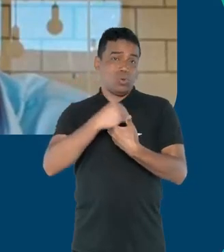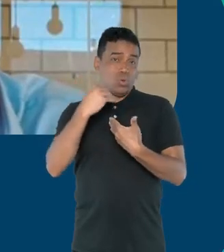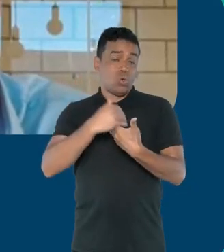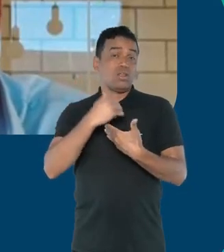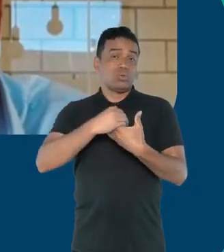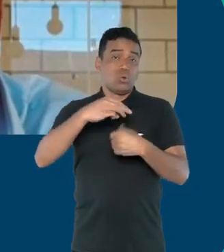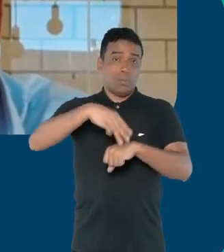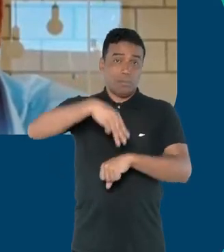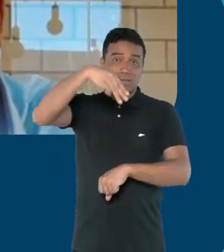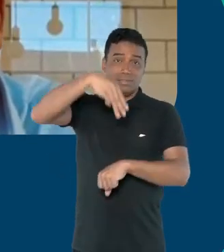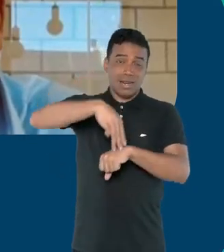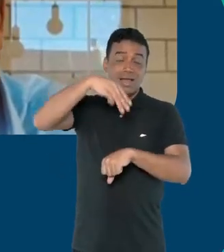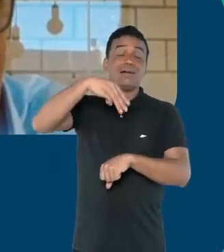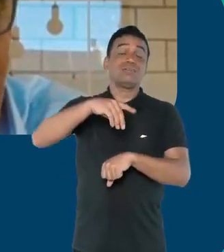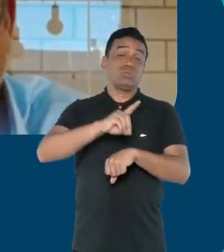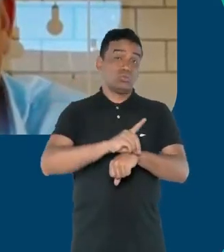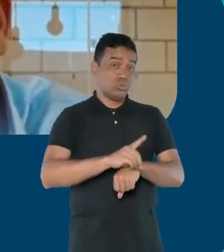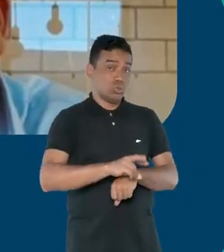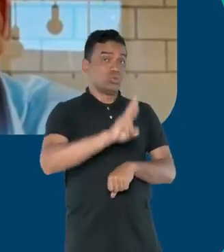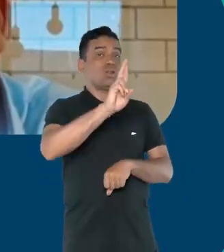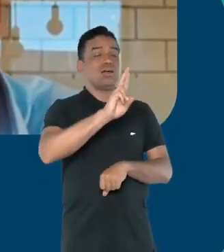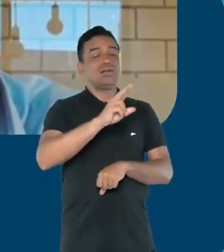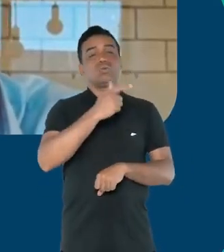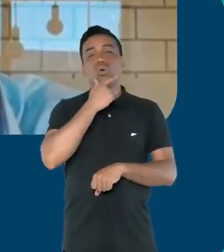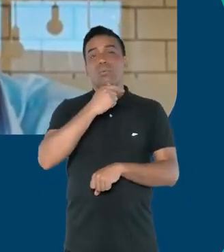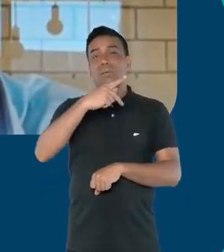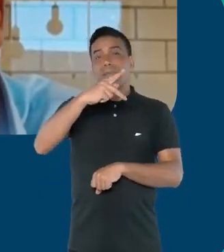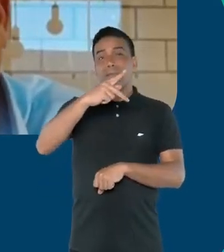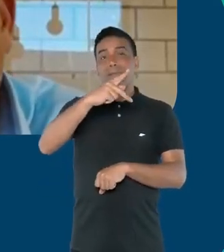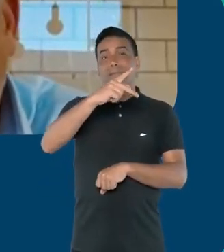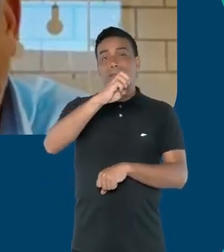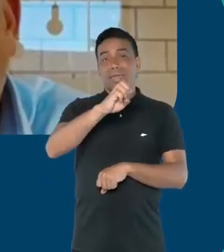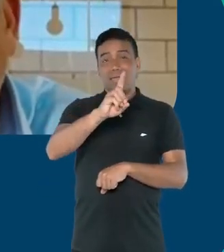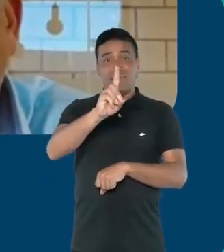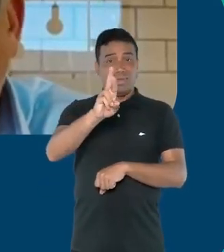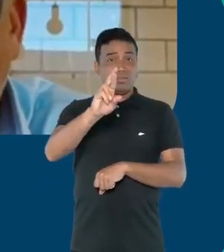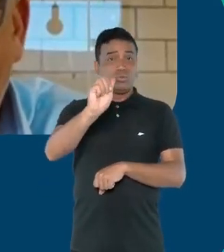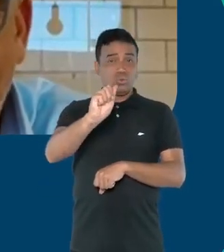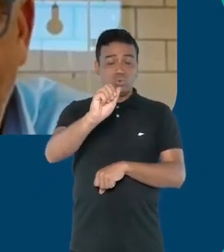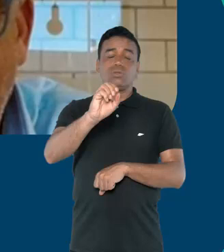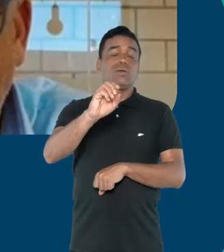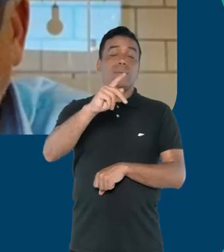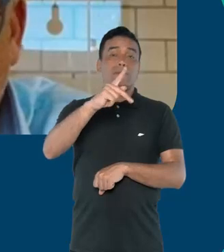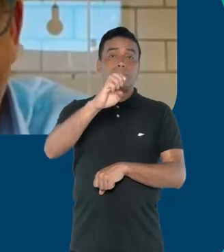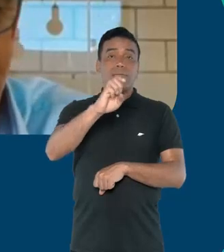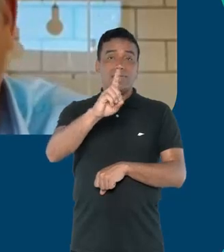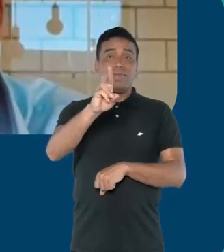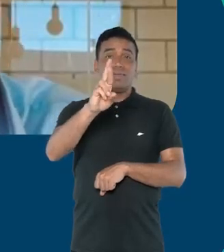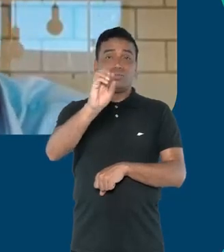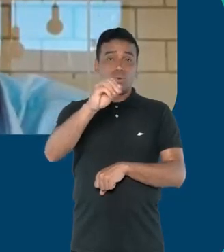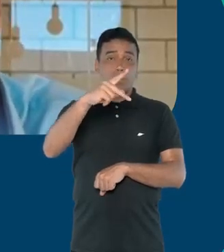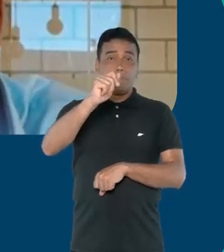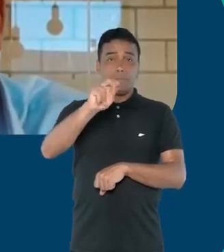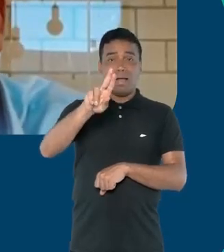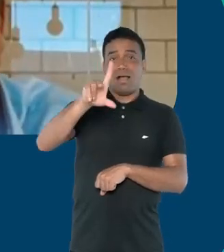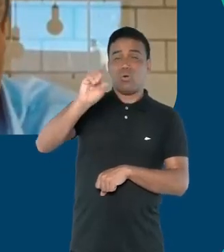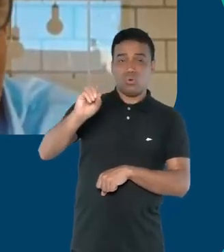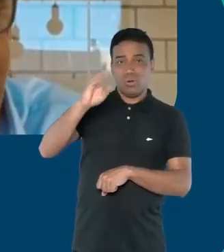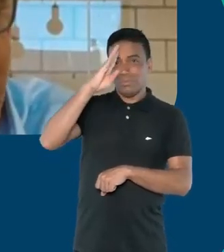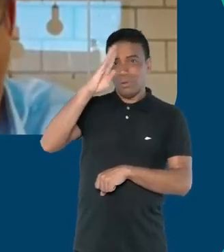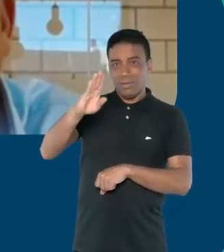no doutorado quem me orientou foi o Pedro Paulo Pimenta, um dos grandes conhecedores da filosofia do século XVIII, principalmente